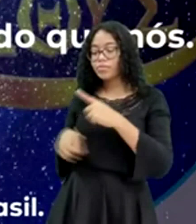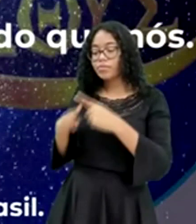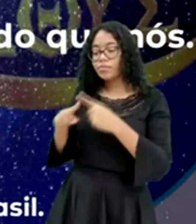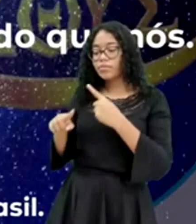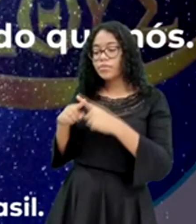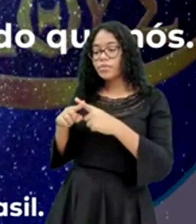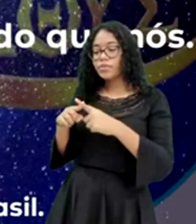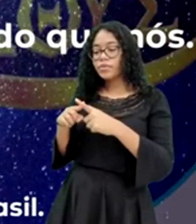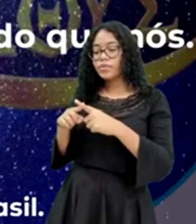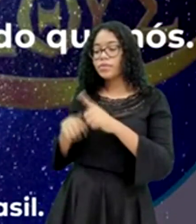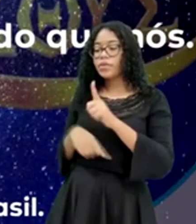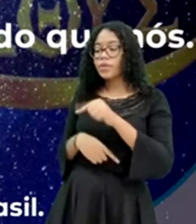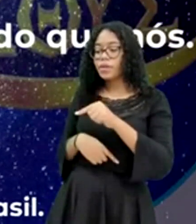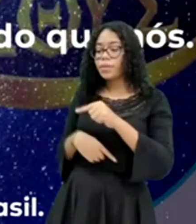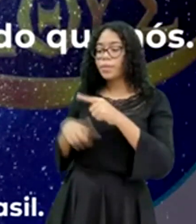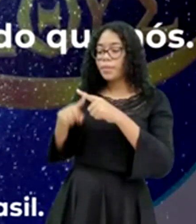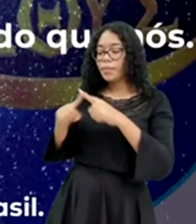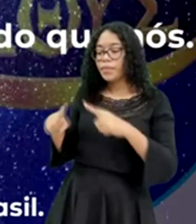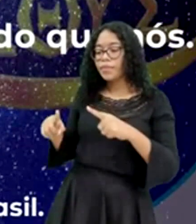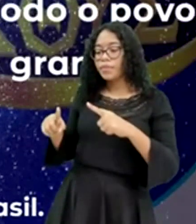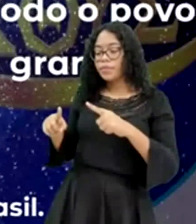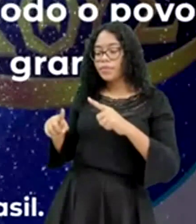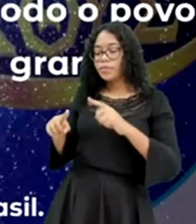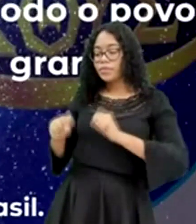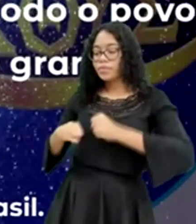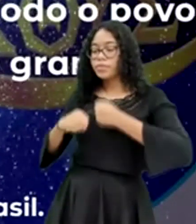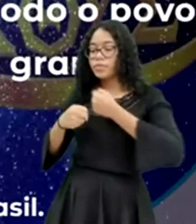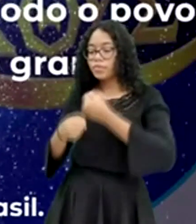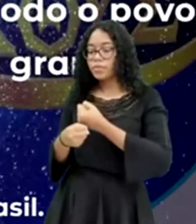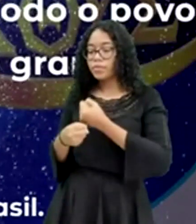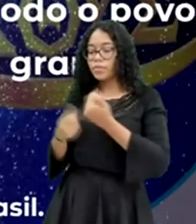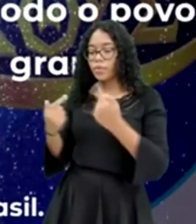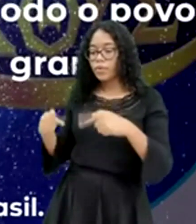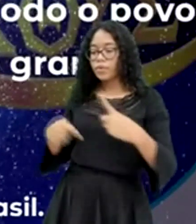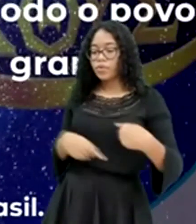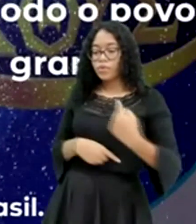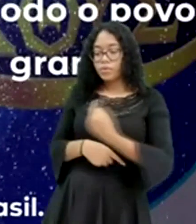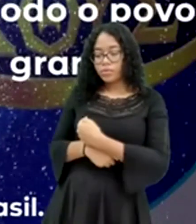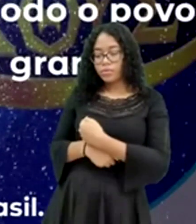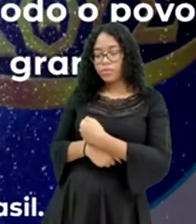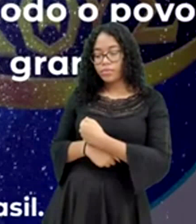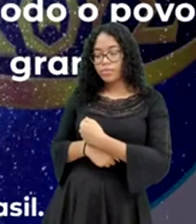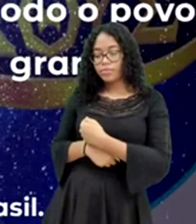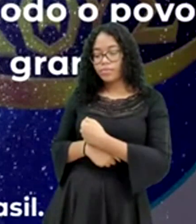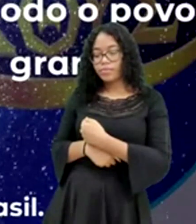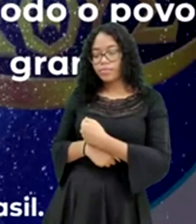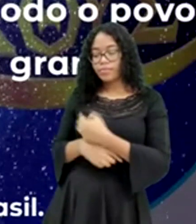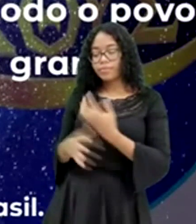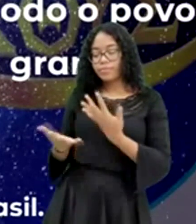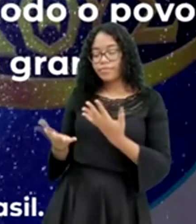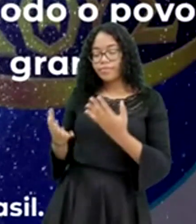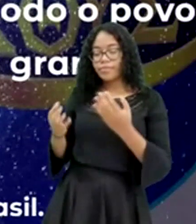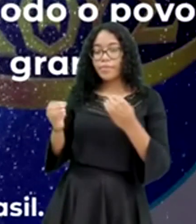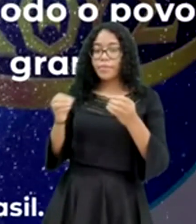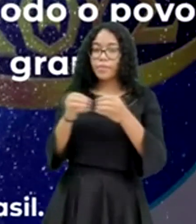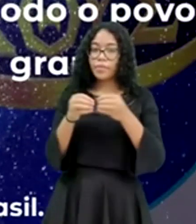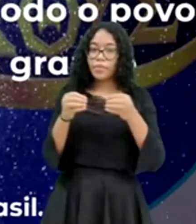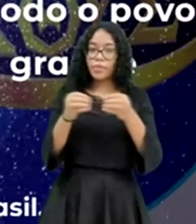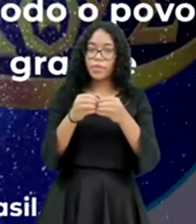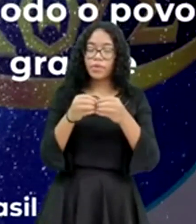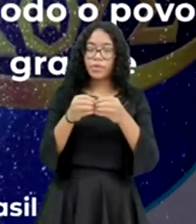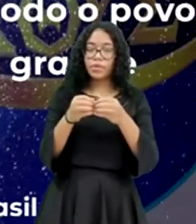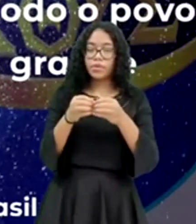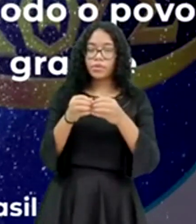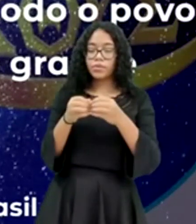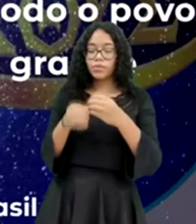mais forte do que nós. E, diante dos filhos de Israel, infamaram a terra que